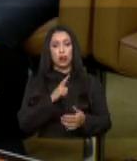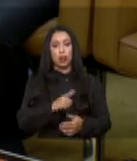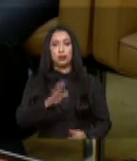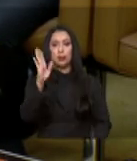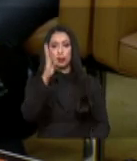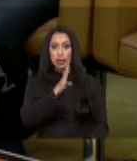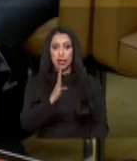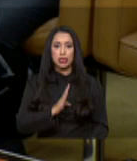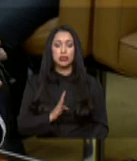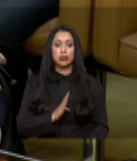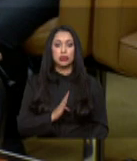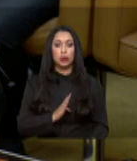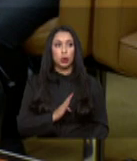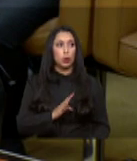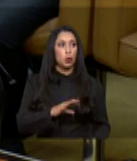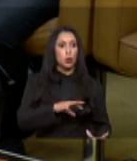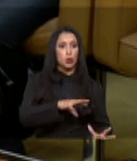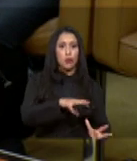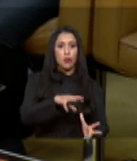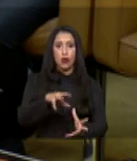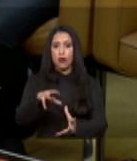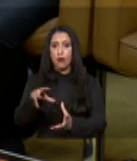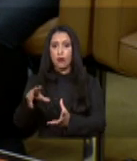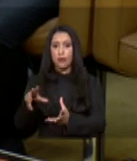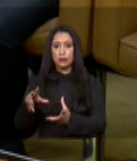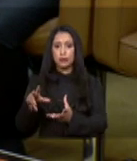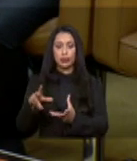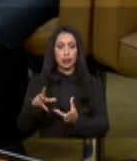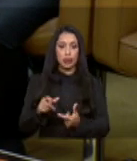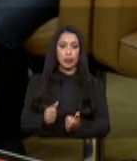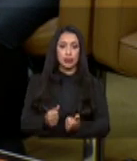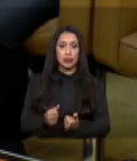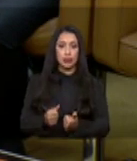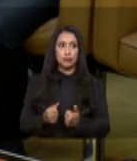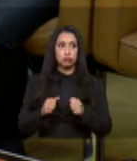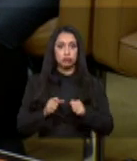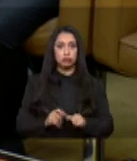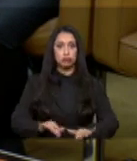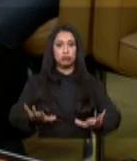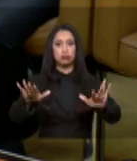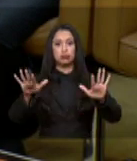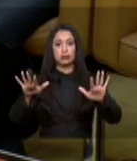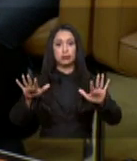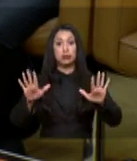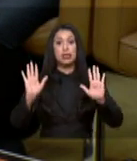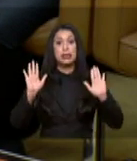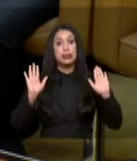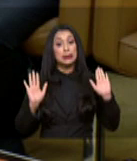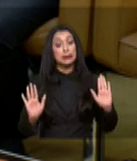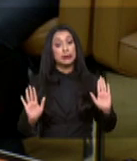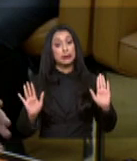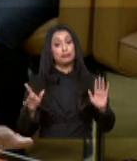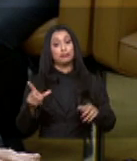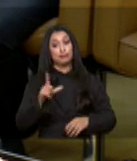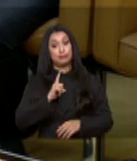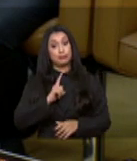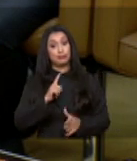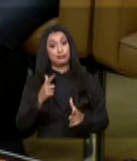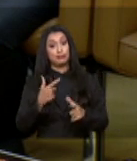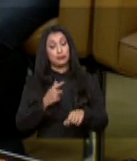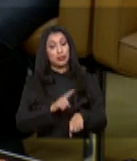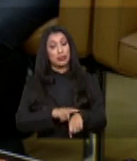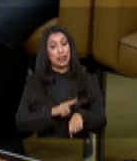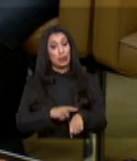Brasil para o planeta, estamos fadados aí há pouco